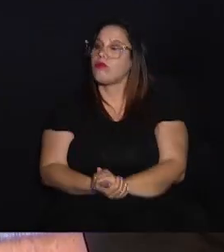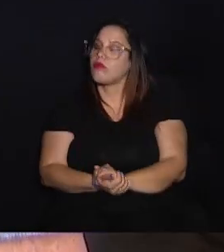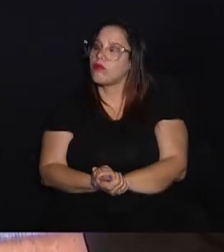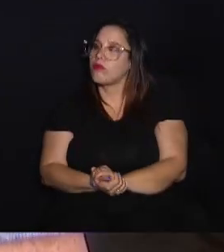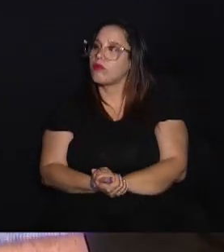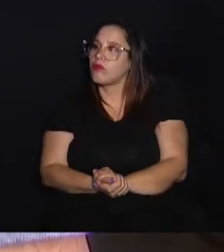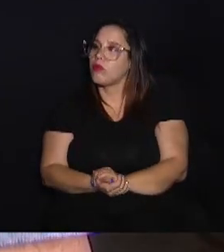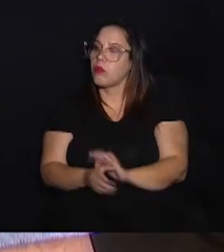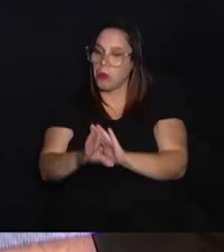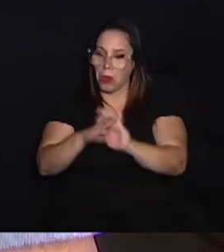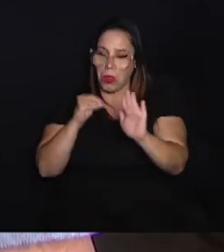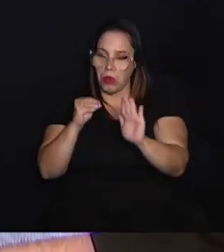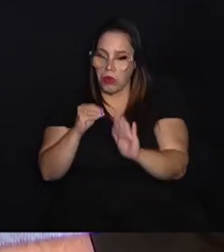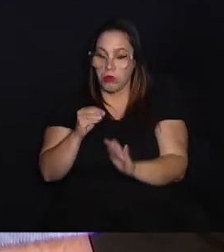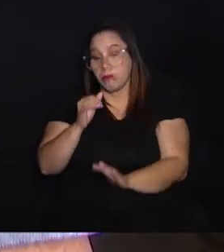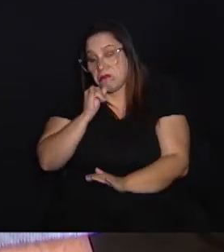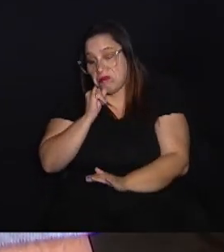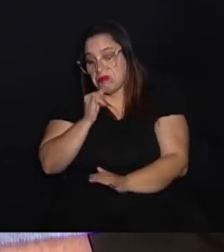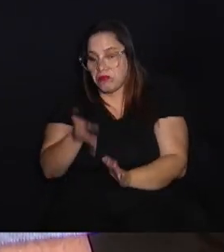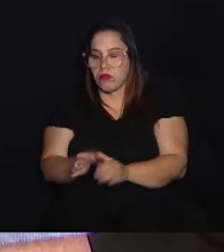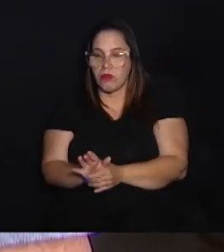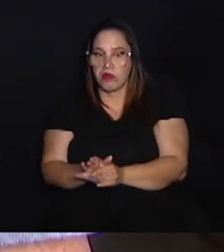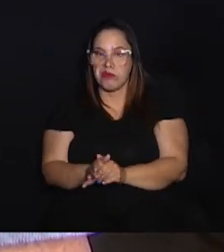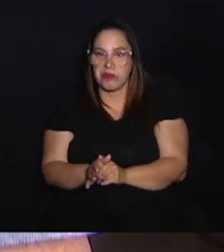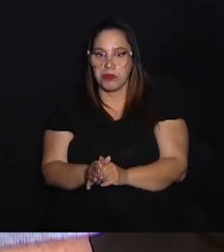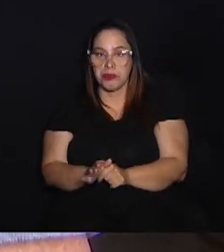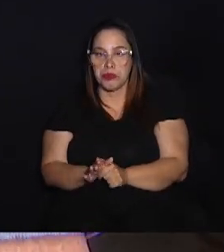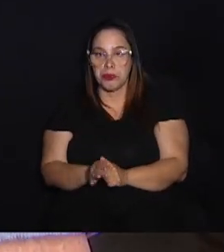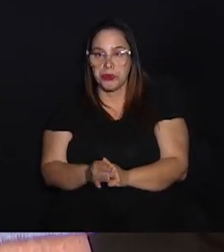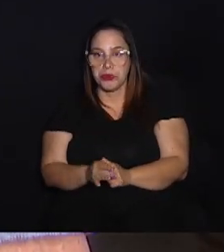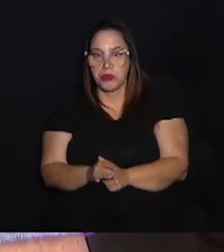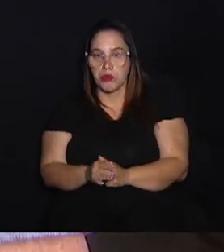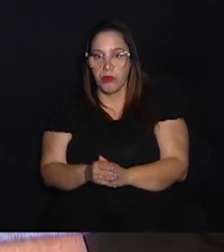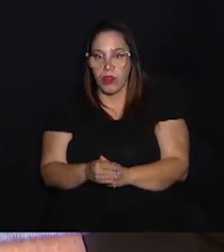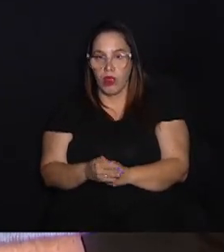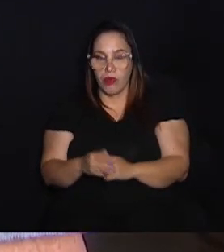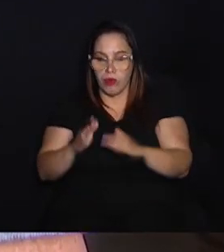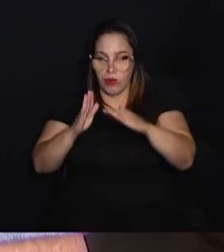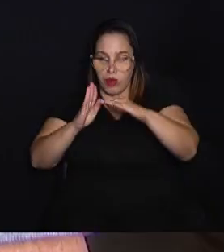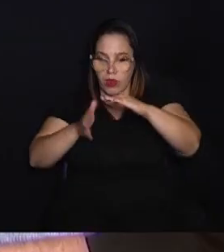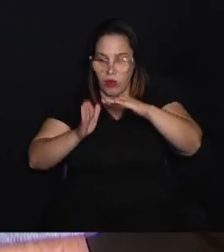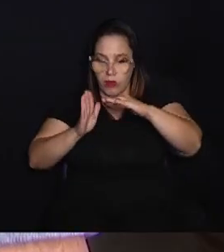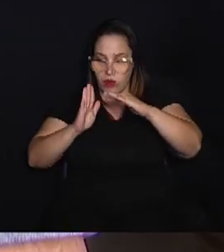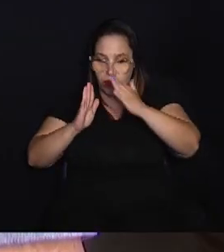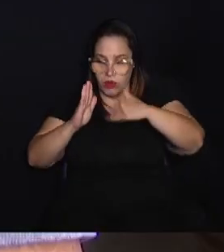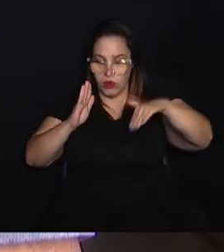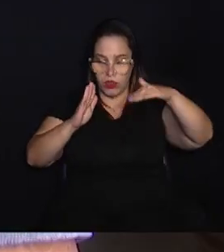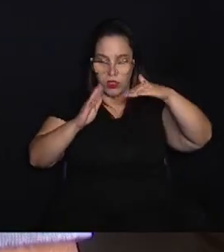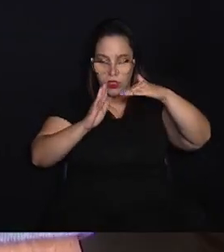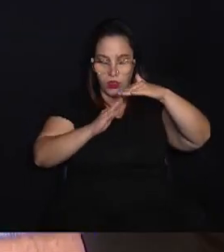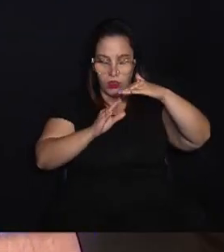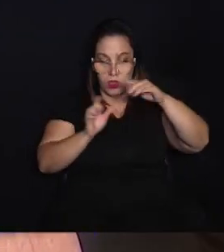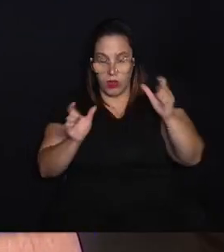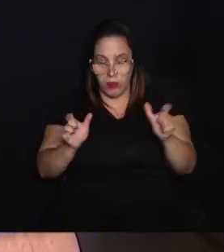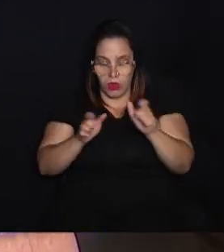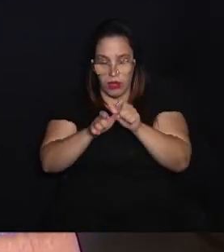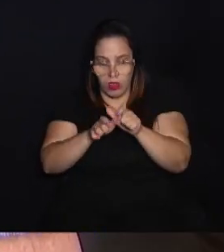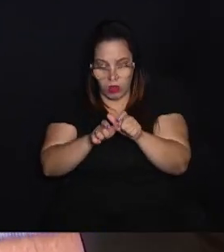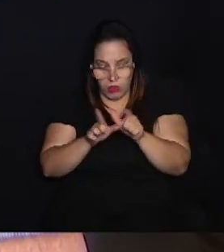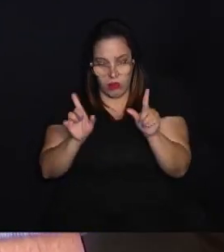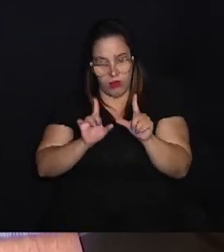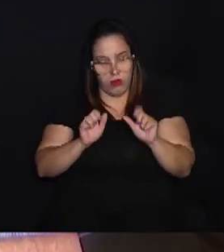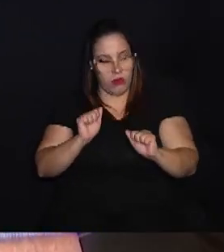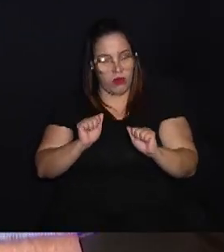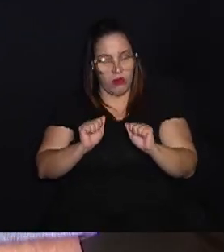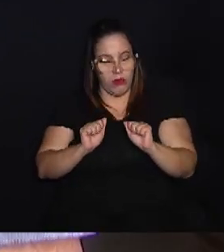esse modelo, vamos dizer assim. Eles são, tem vão entre eles, mas não é que ele é pequeno ou está mal